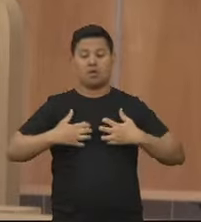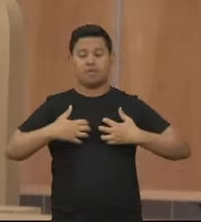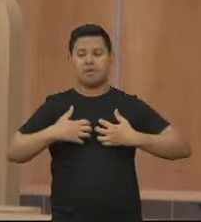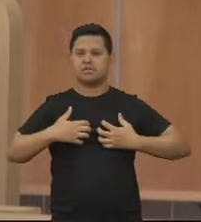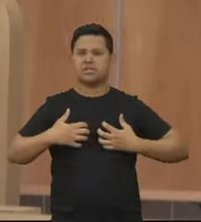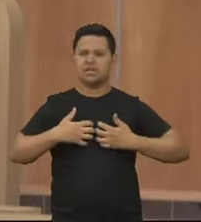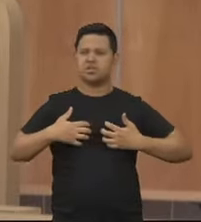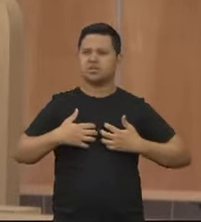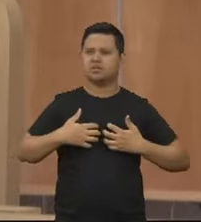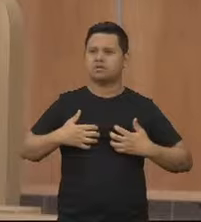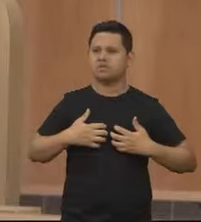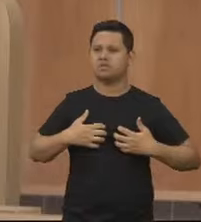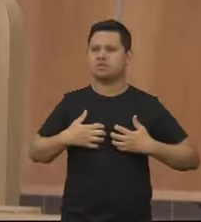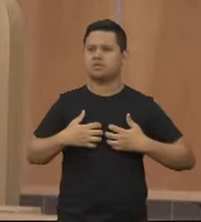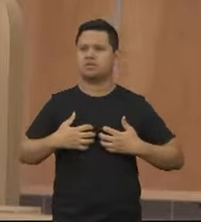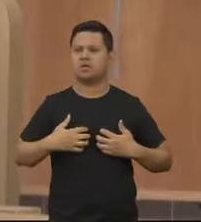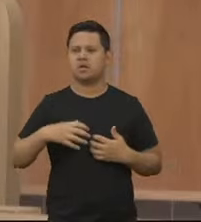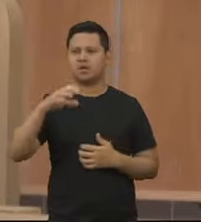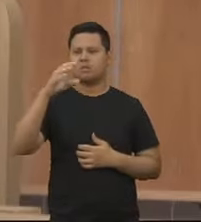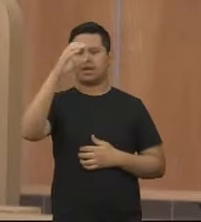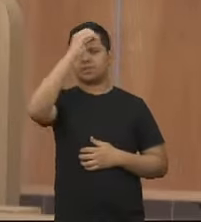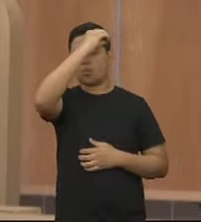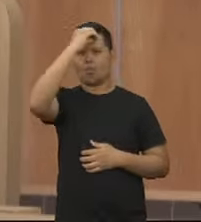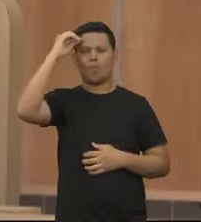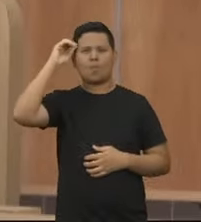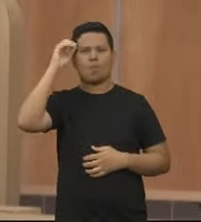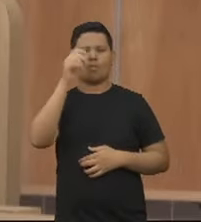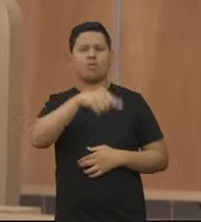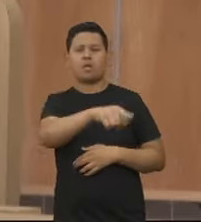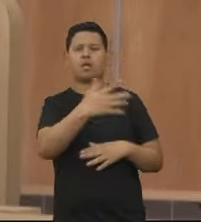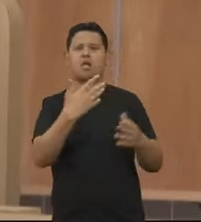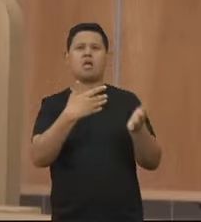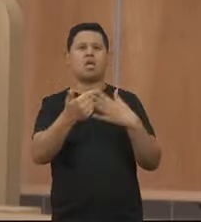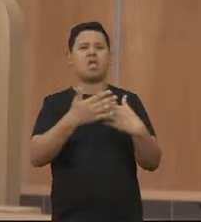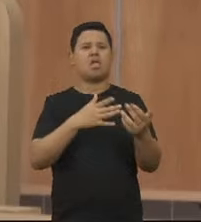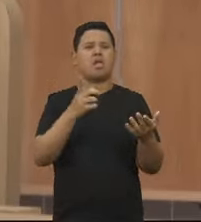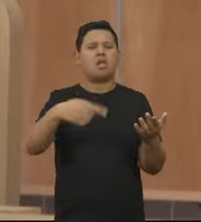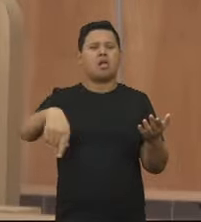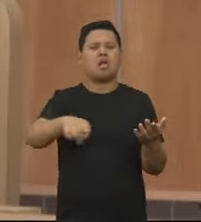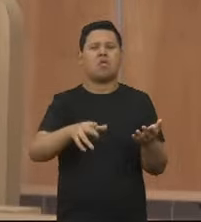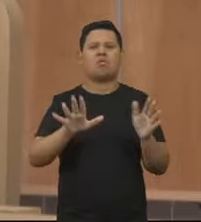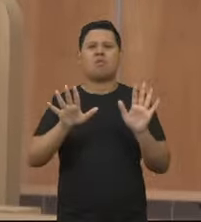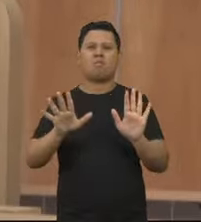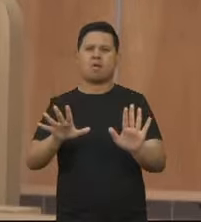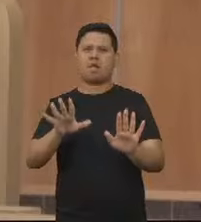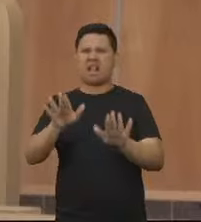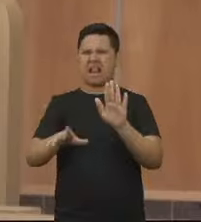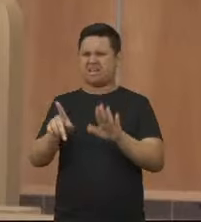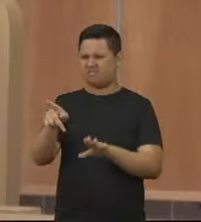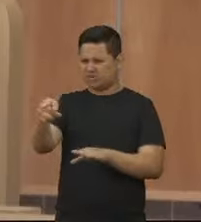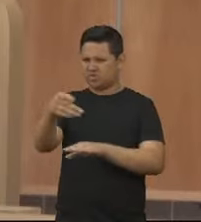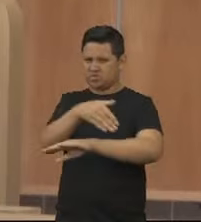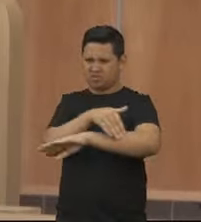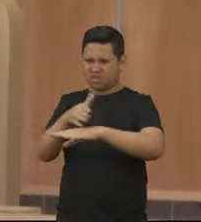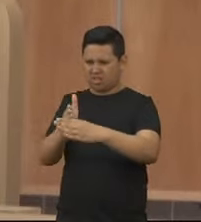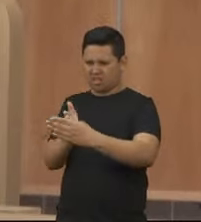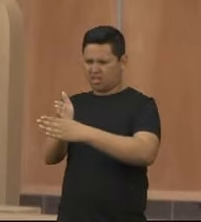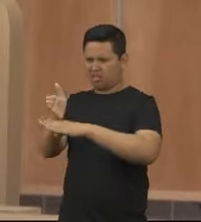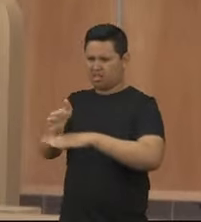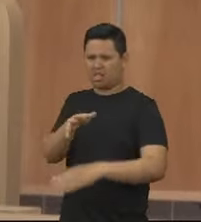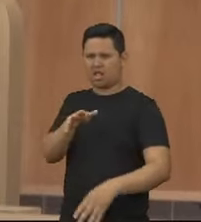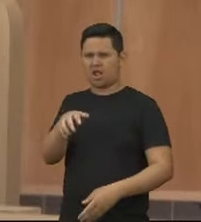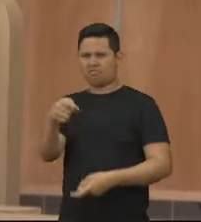na rua sem saber para onde vai, às vezes invadindo as rodovias, as